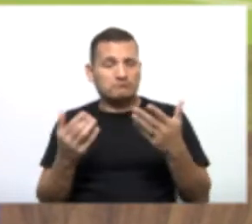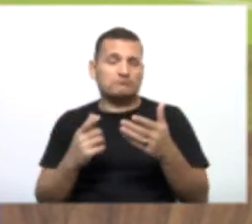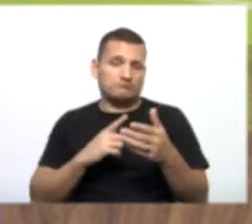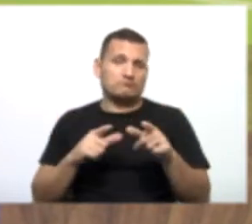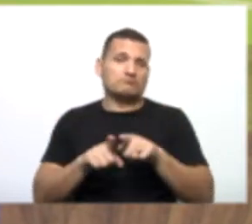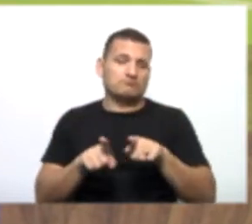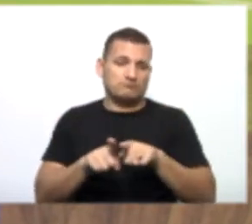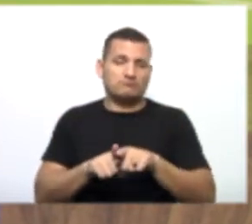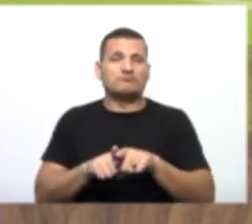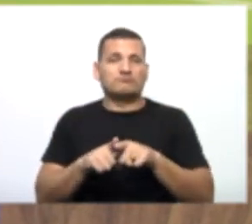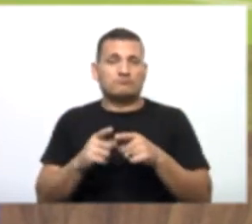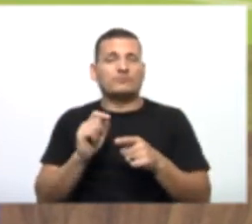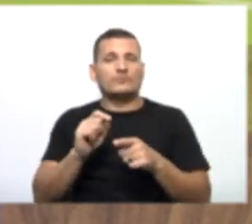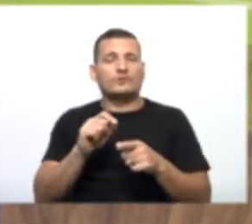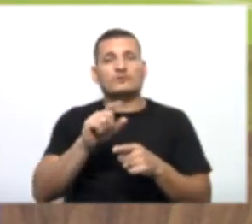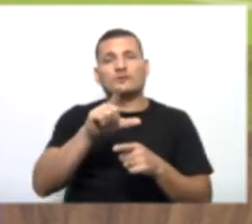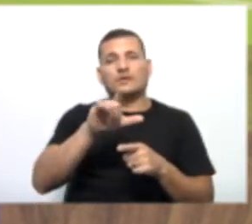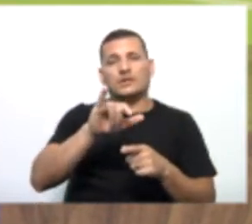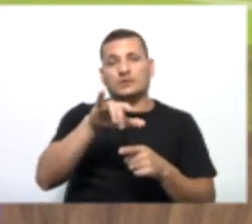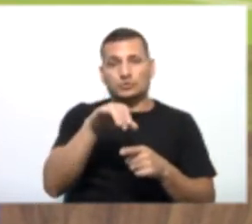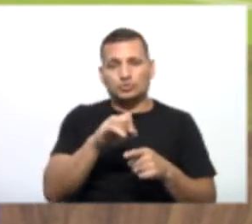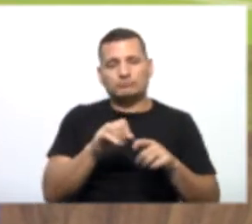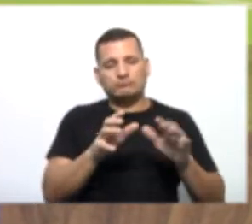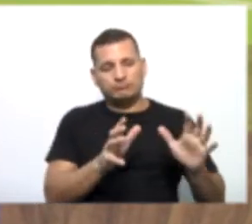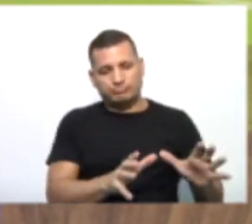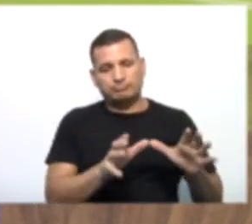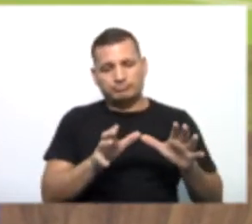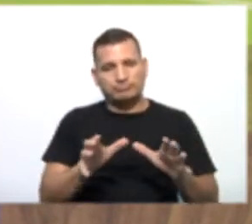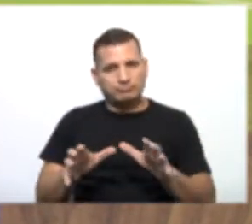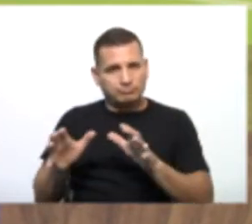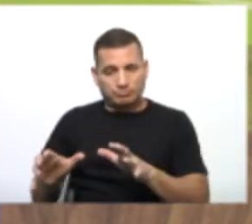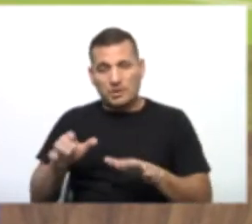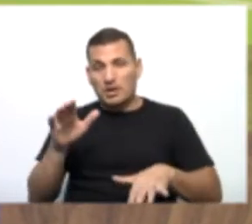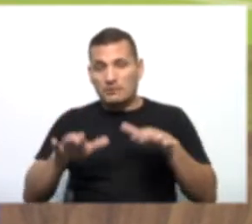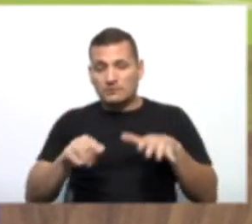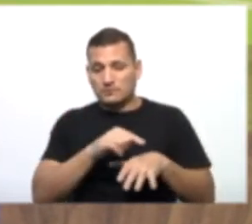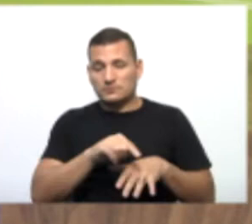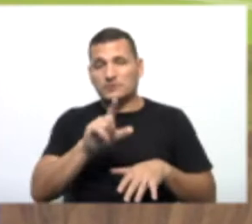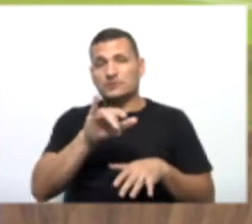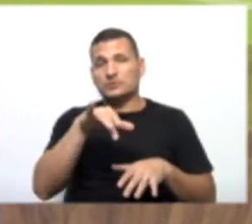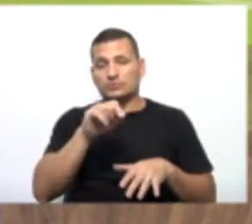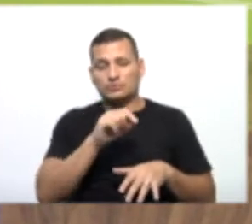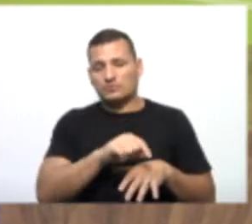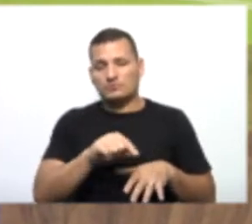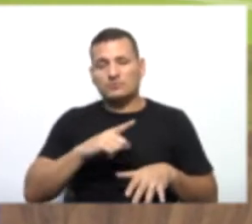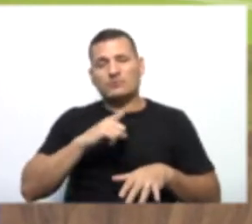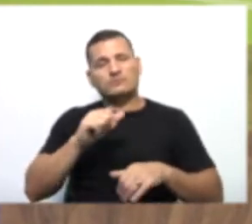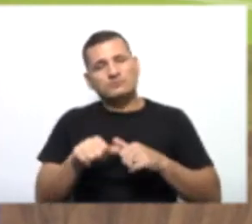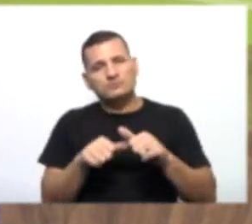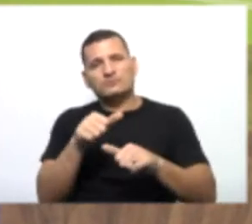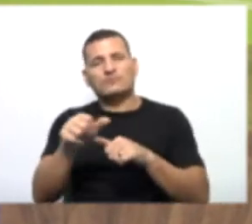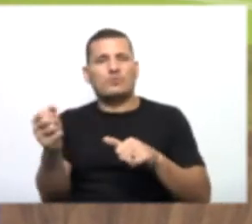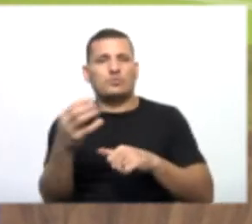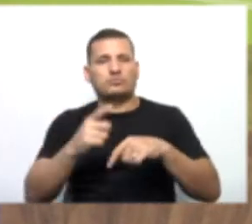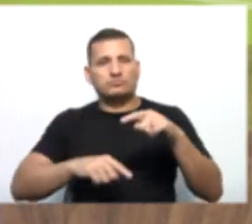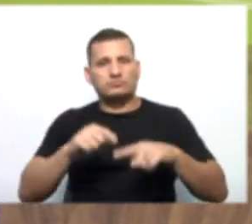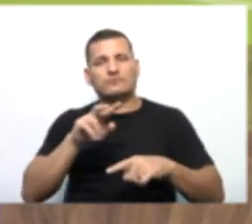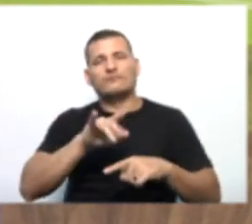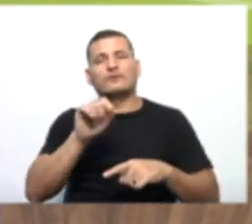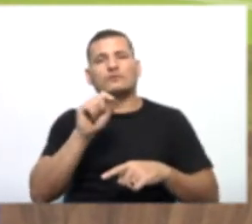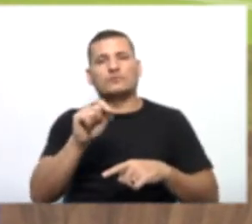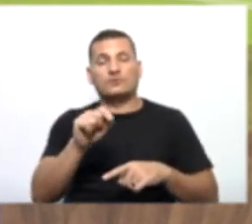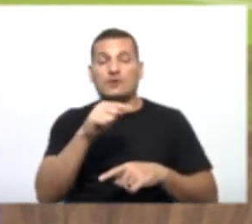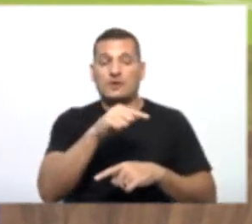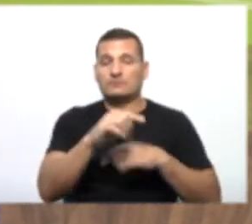forma. Elas mesmo separam o seu lixo e muitas vezes daquele lixo transforma em um novo produto que vai gerar o que para essa empresa? Não